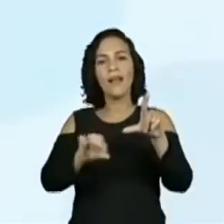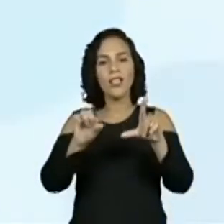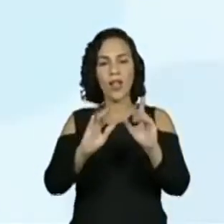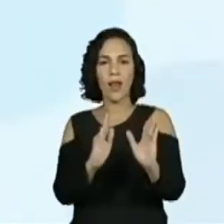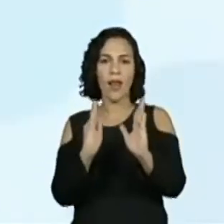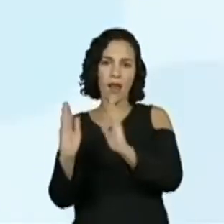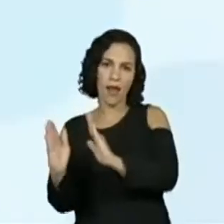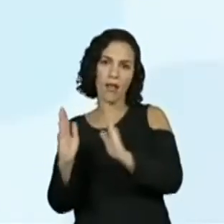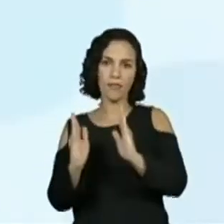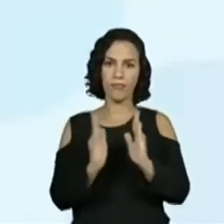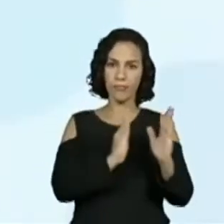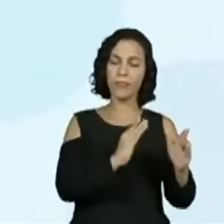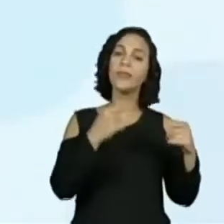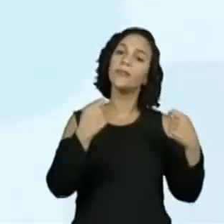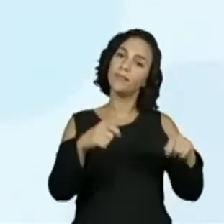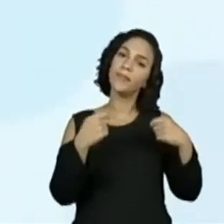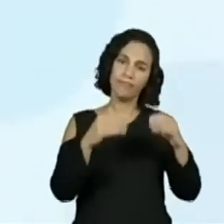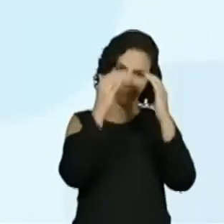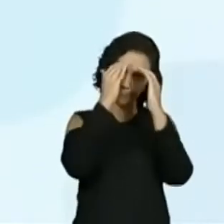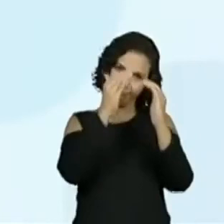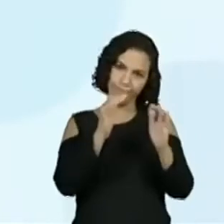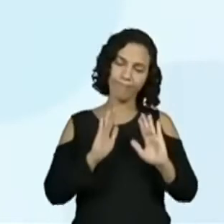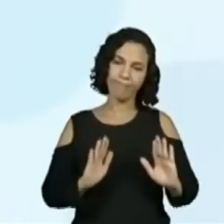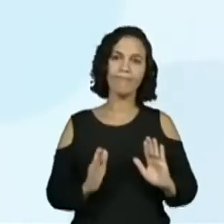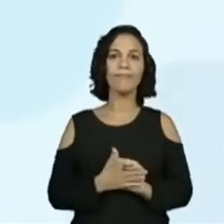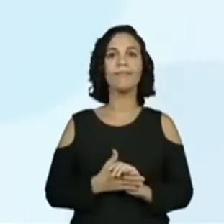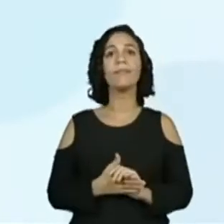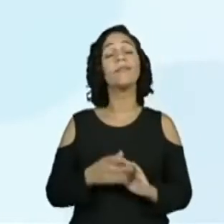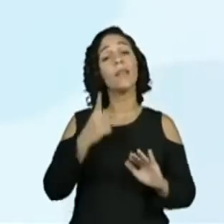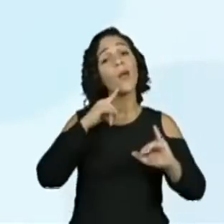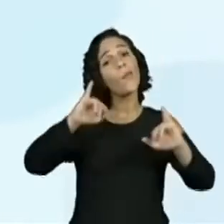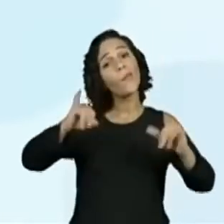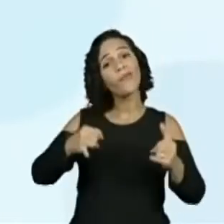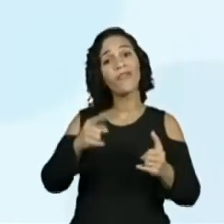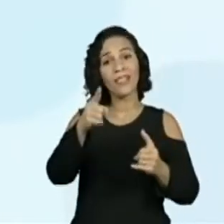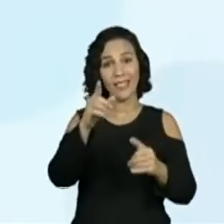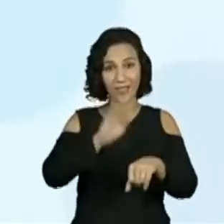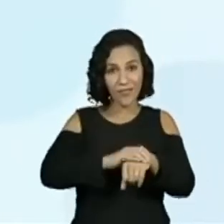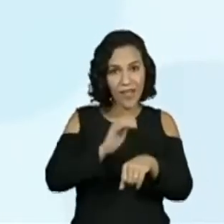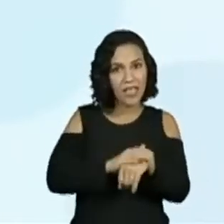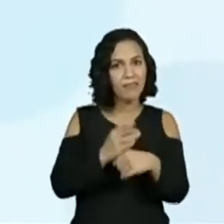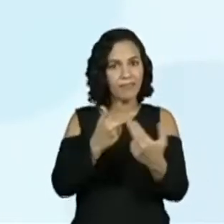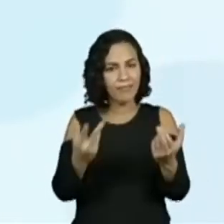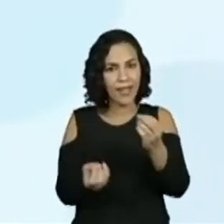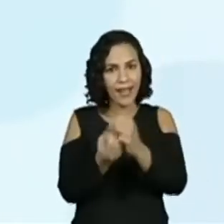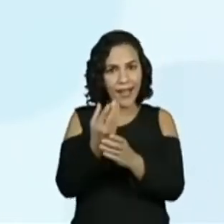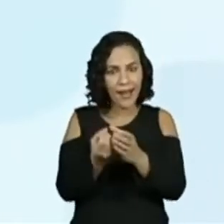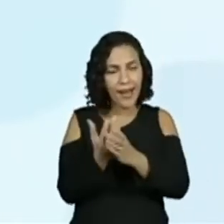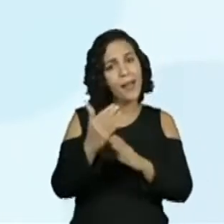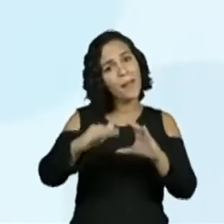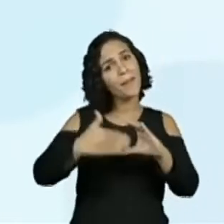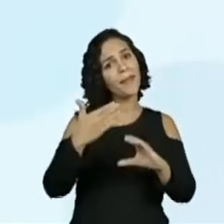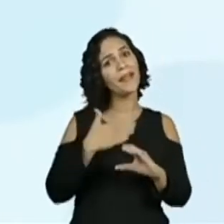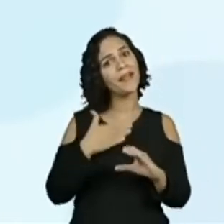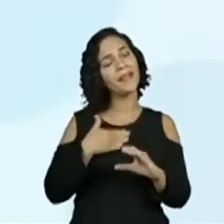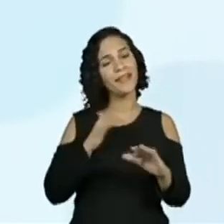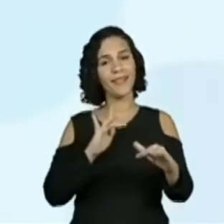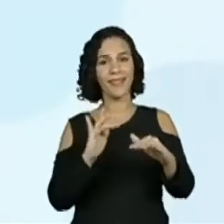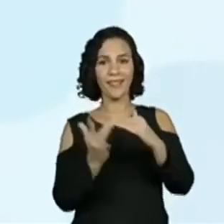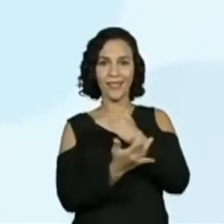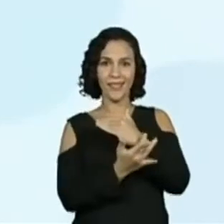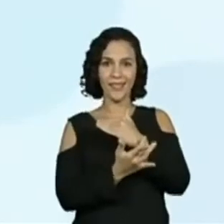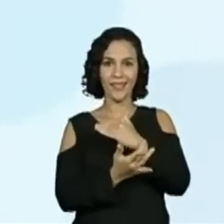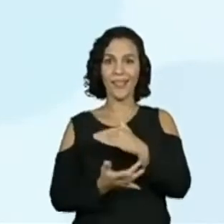gente precisa encerrar nossa aula. Marca a gente, é muito gostoso de ver vocês produzindo e contando um pouquinho a história, porque agora eles